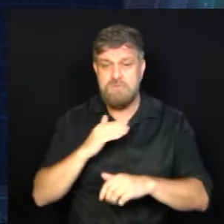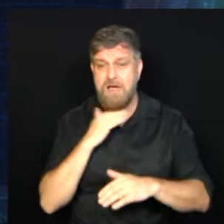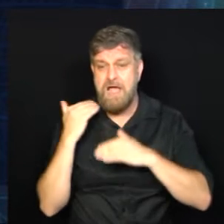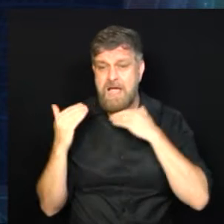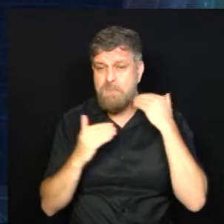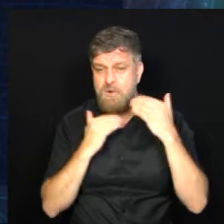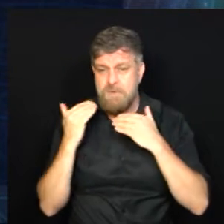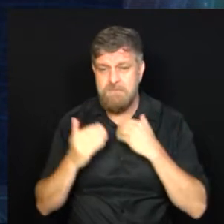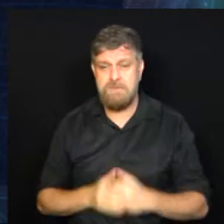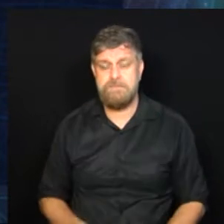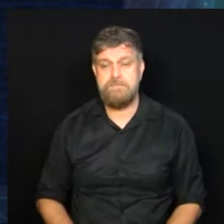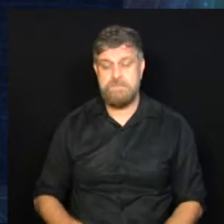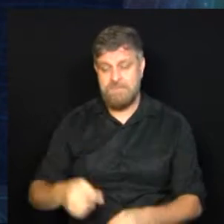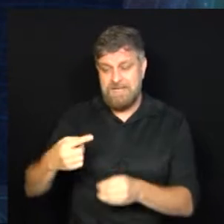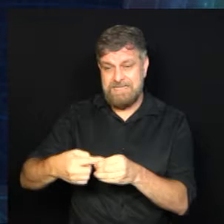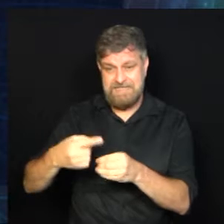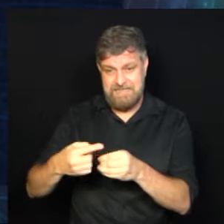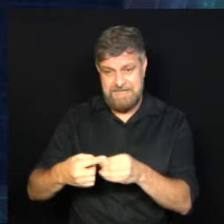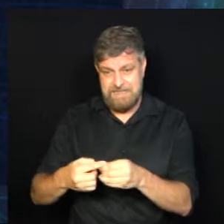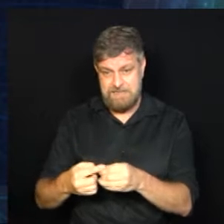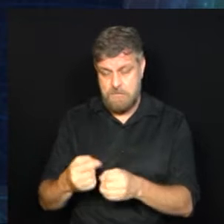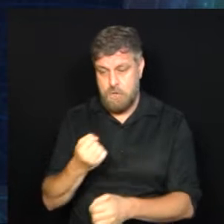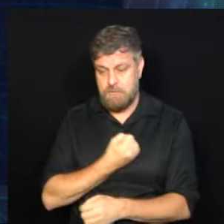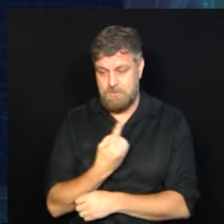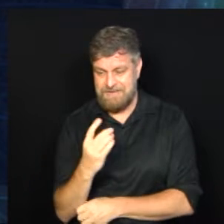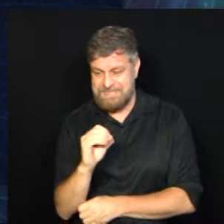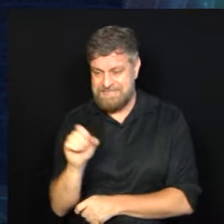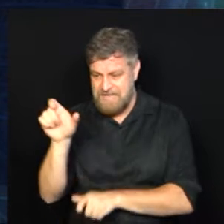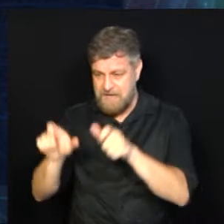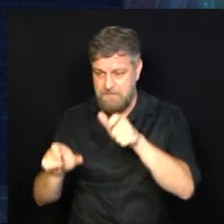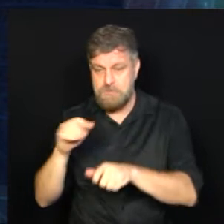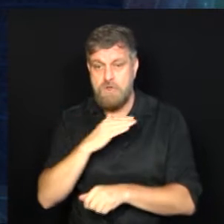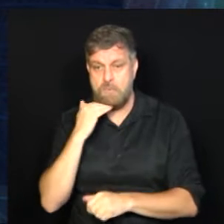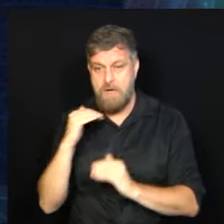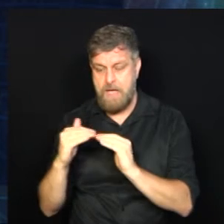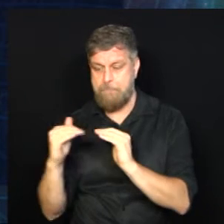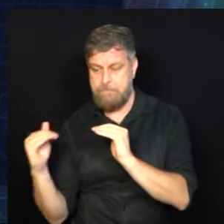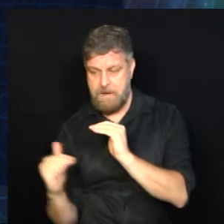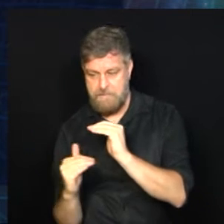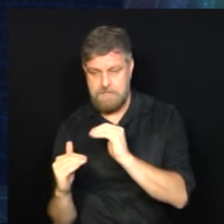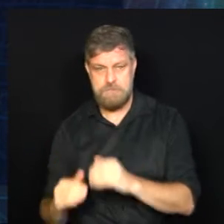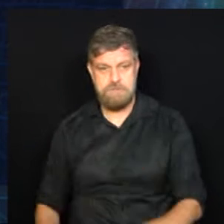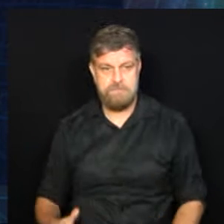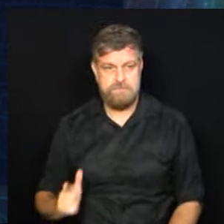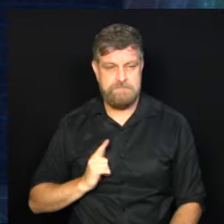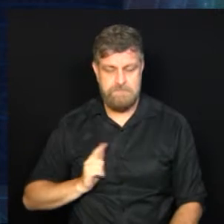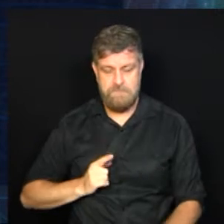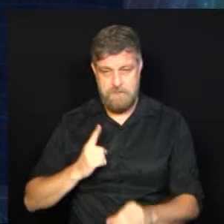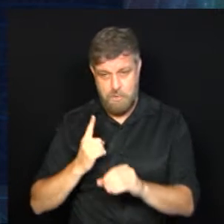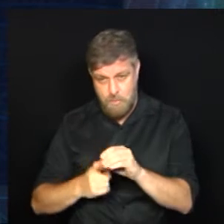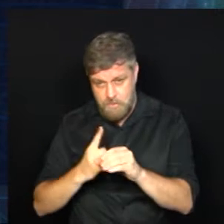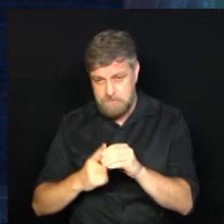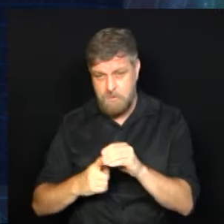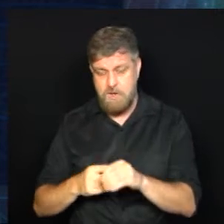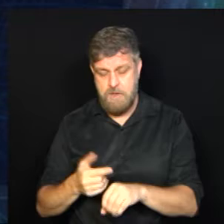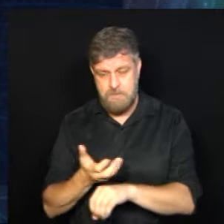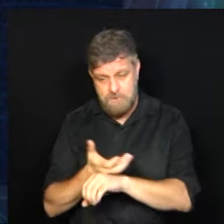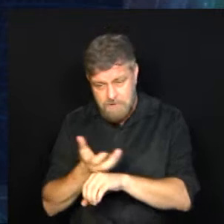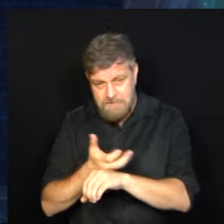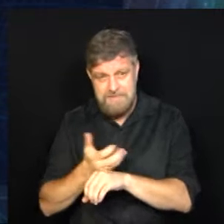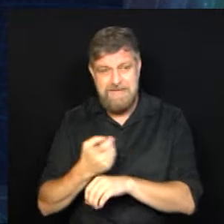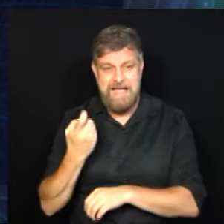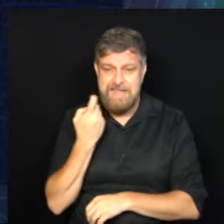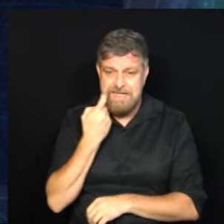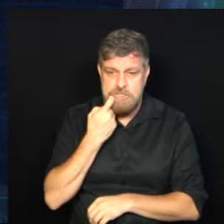agora a gente vai falar das cidades com menos de 100 óbitos. Nova Odessa, Cosmópolis, na sequência Itatiba,